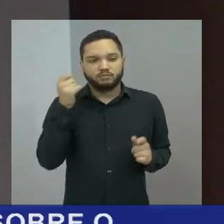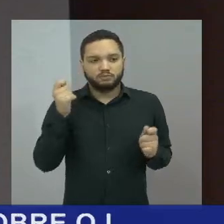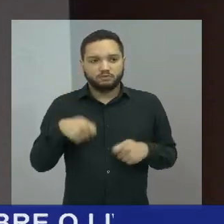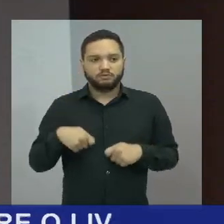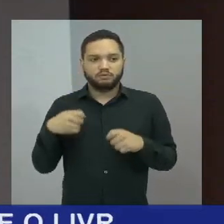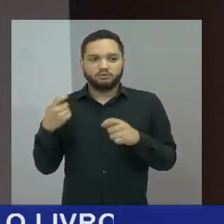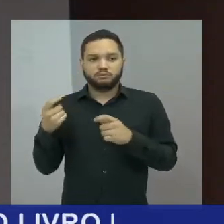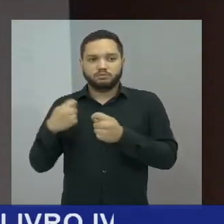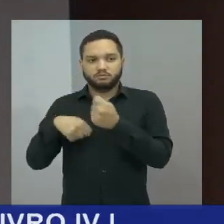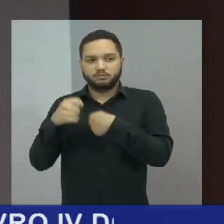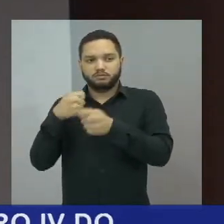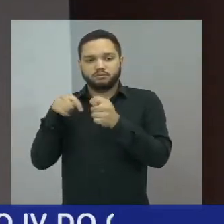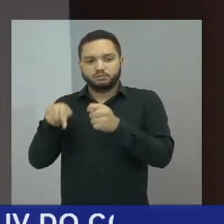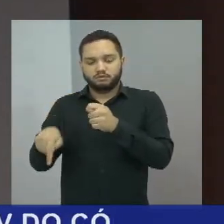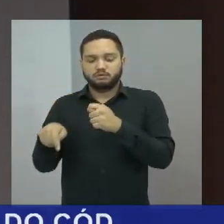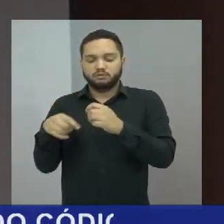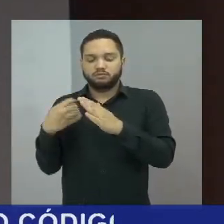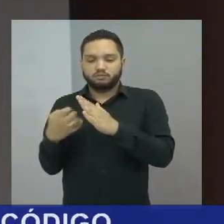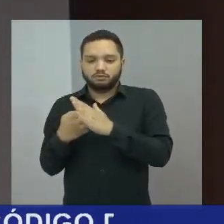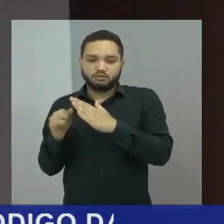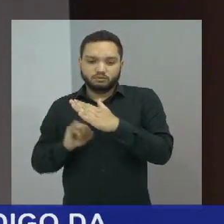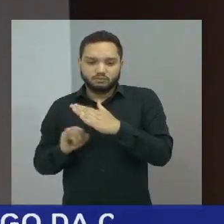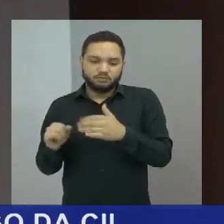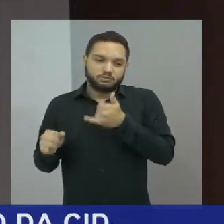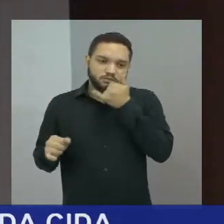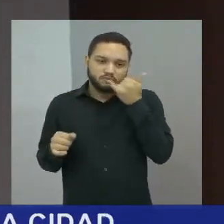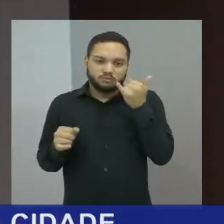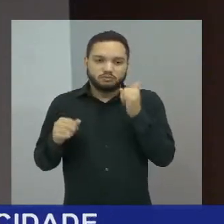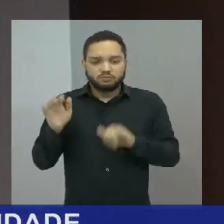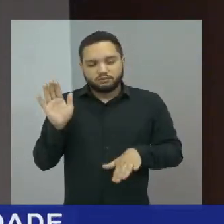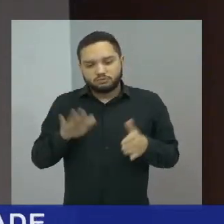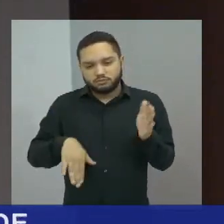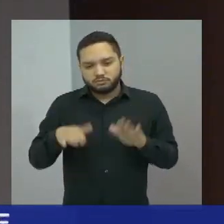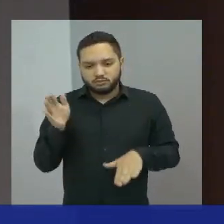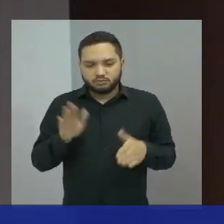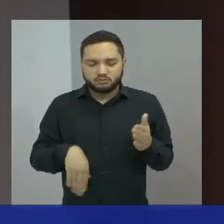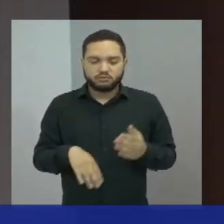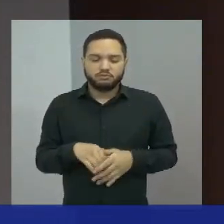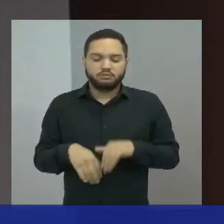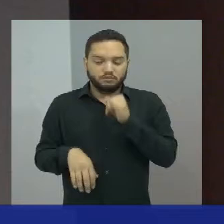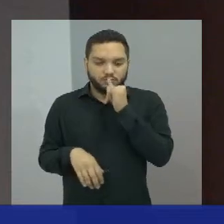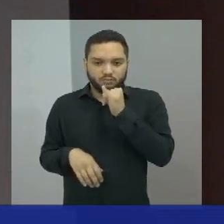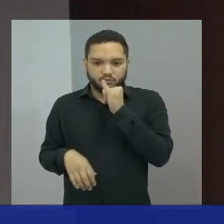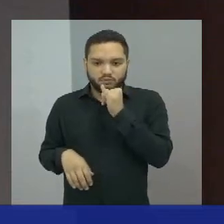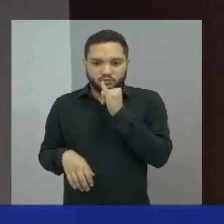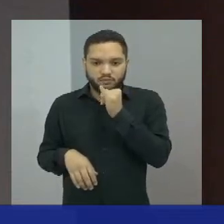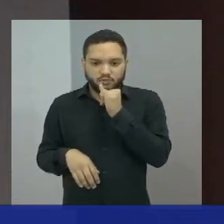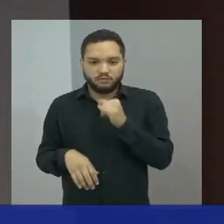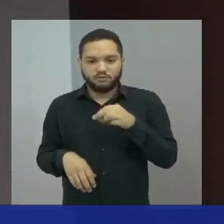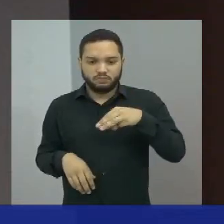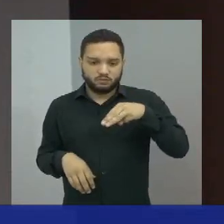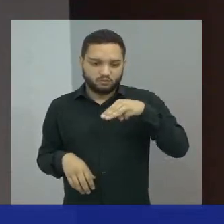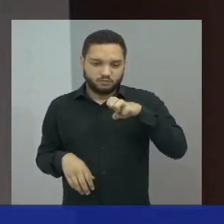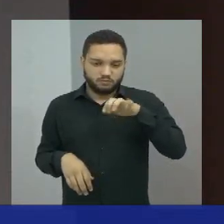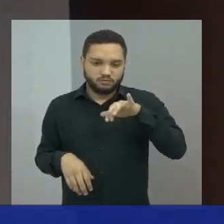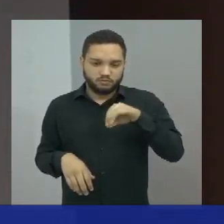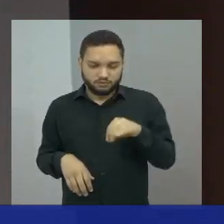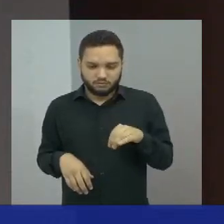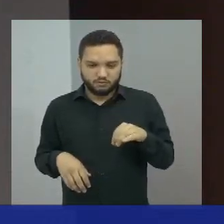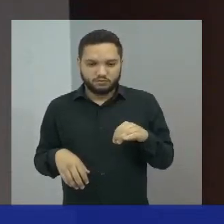capacidade econômica do infrator, o valor vai variar. Eu dou aqui como exemplo uma infração média de